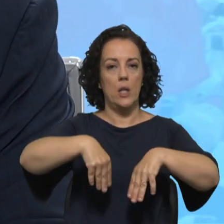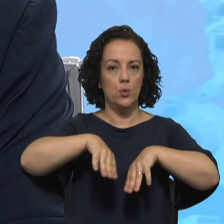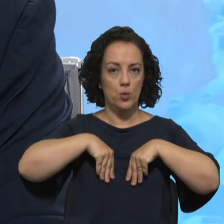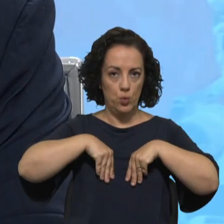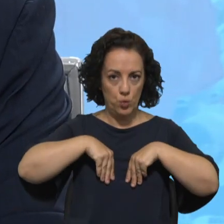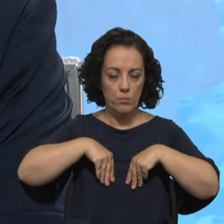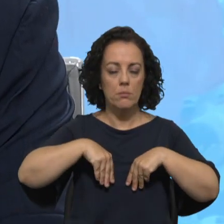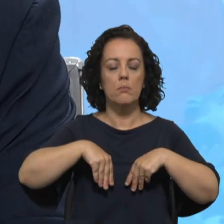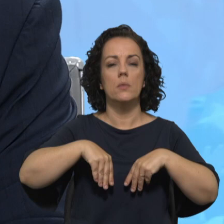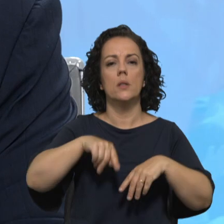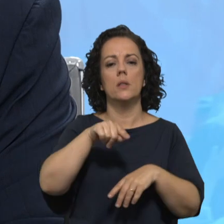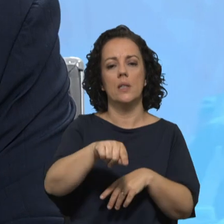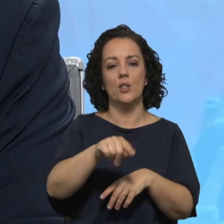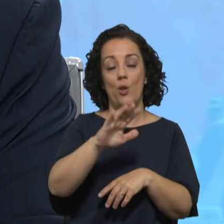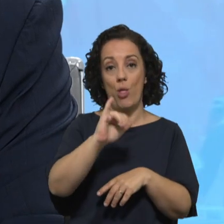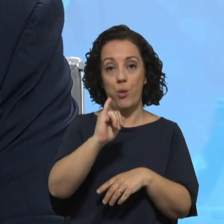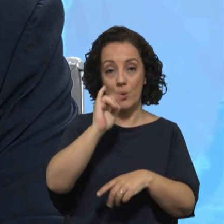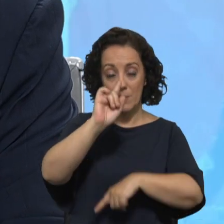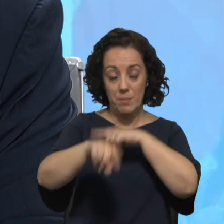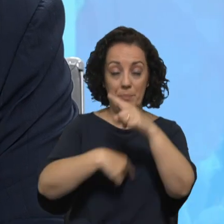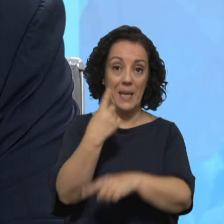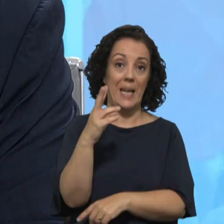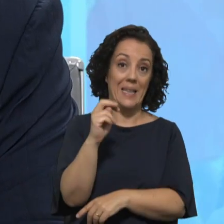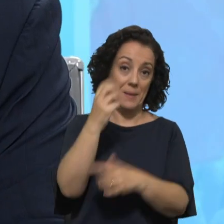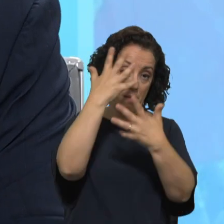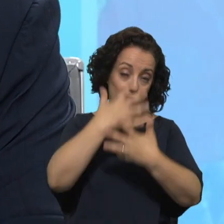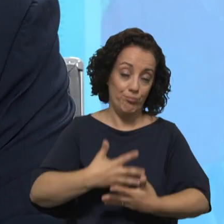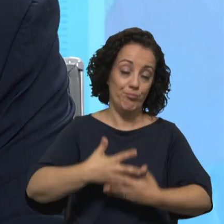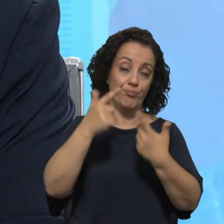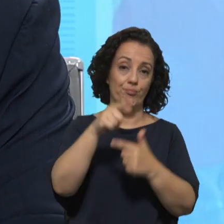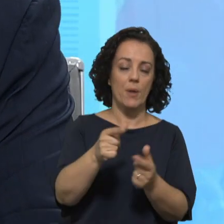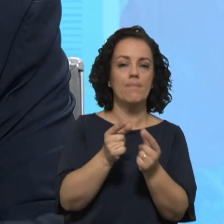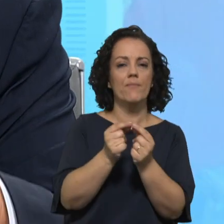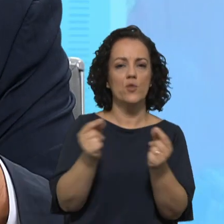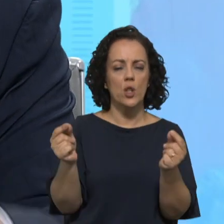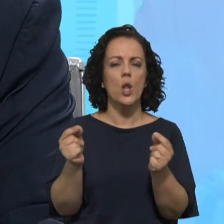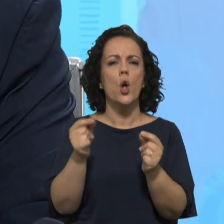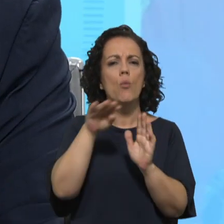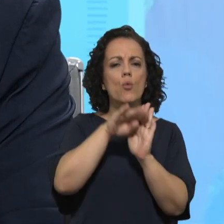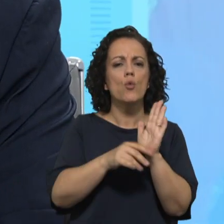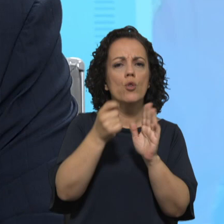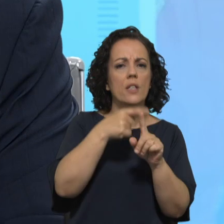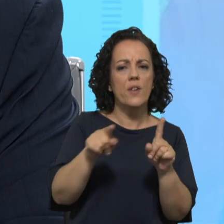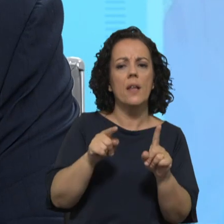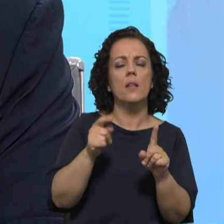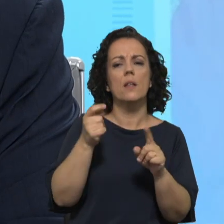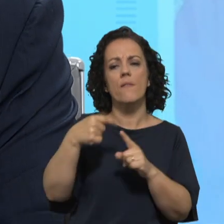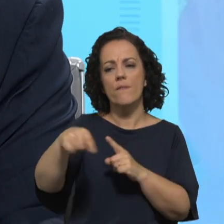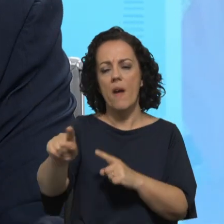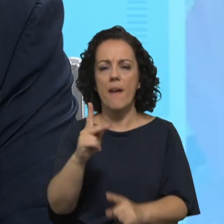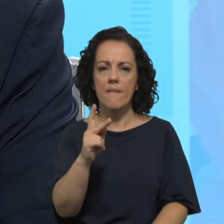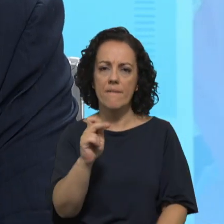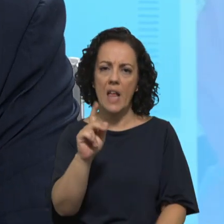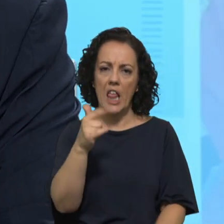toda a vigília de 12 para 13, aliás, com um programa um pouco diferente, com uma ida aos Valinhos, com